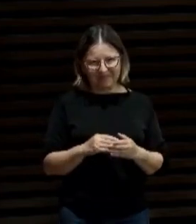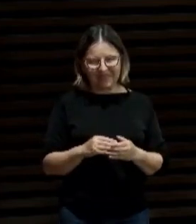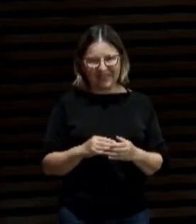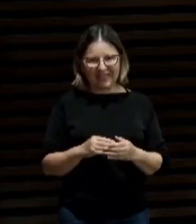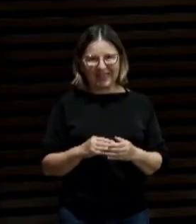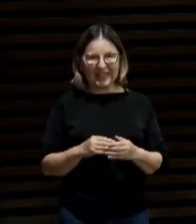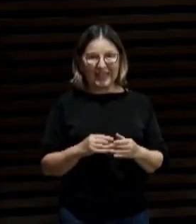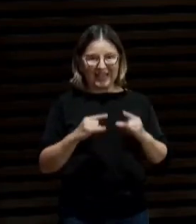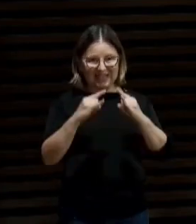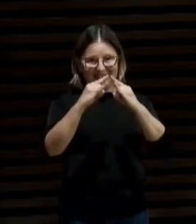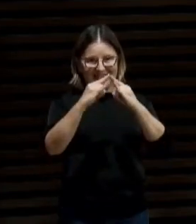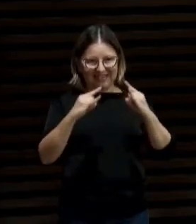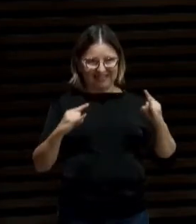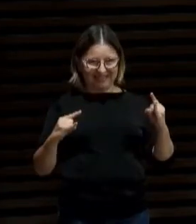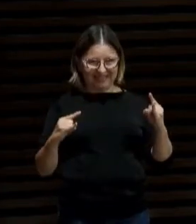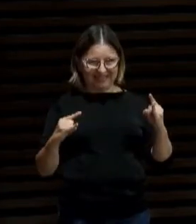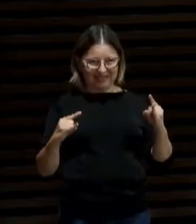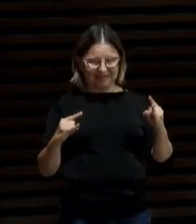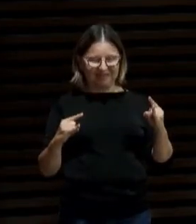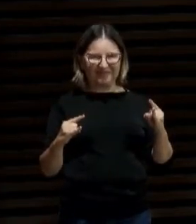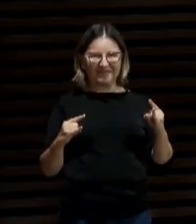é uma tenda. Uma tenda.